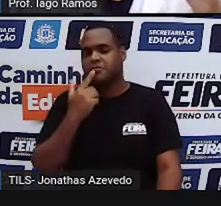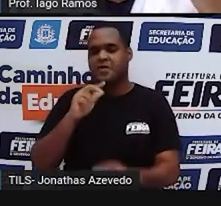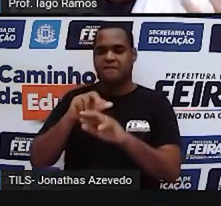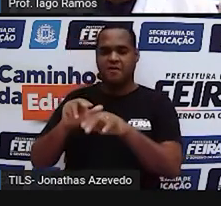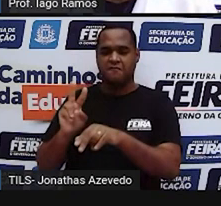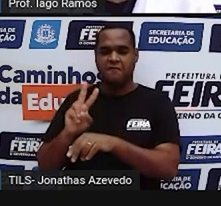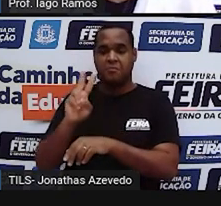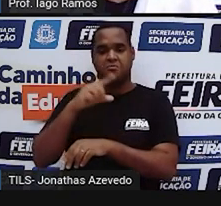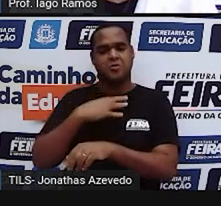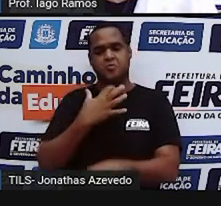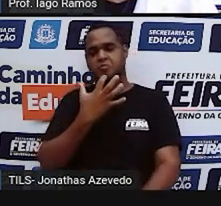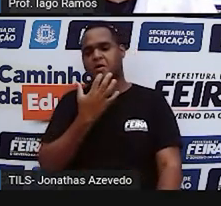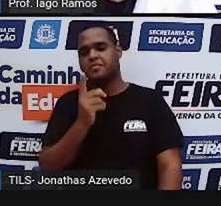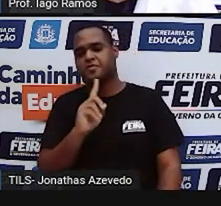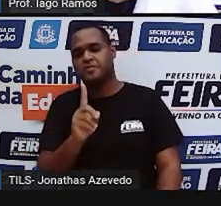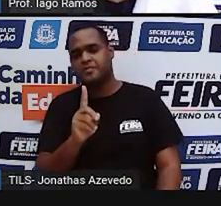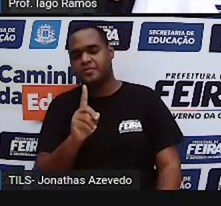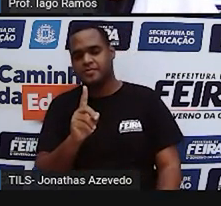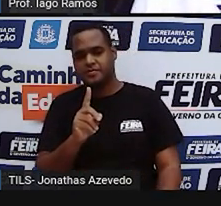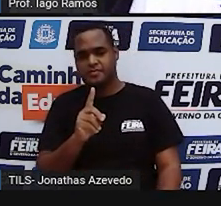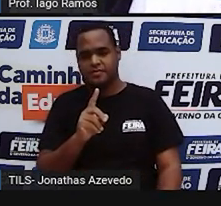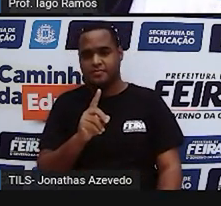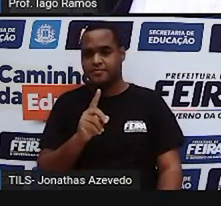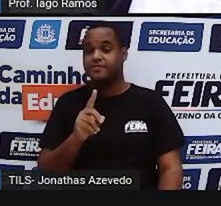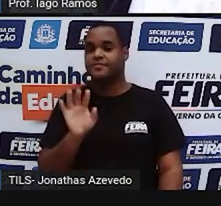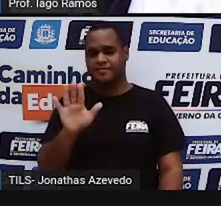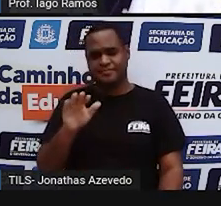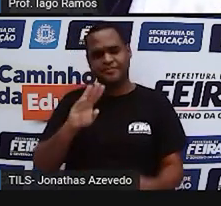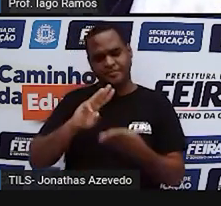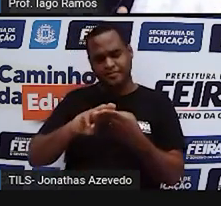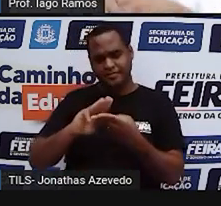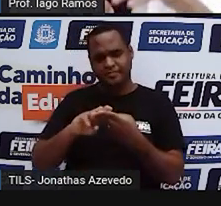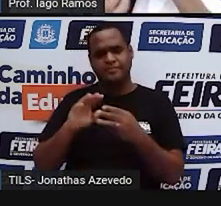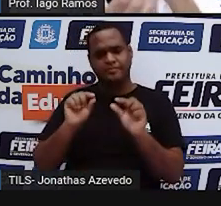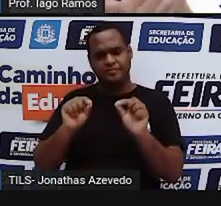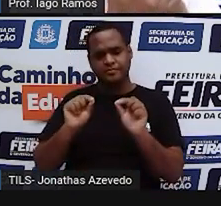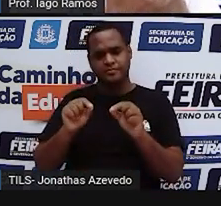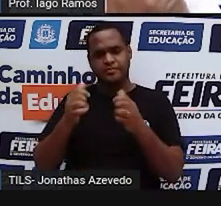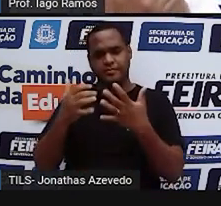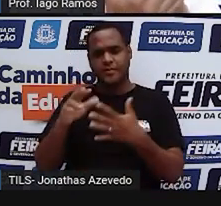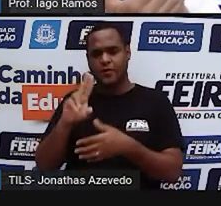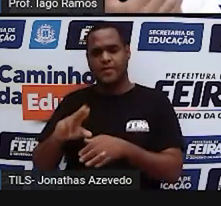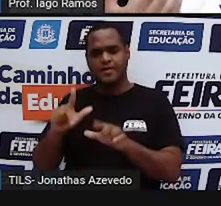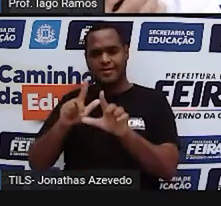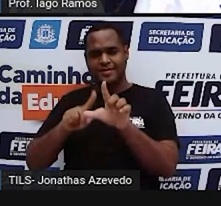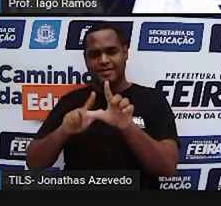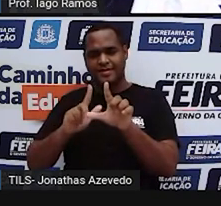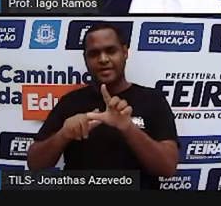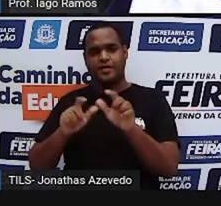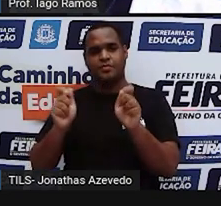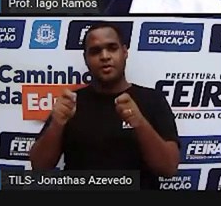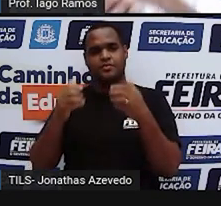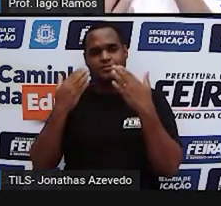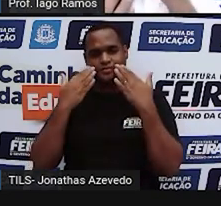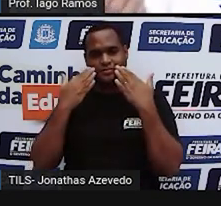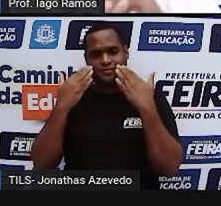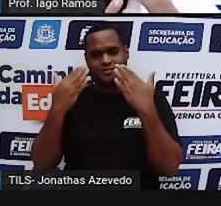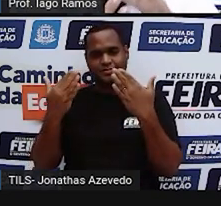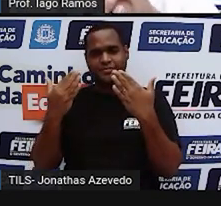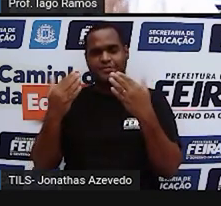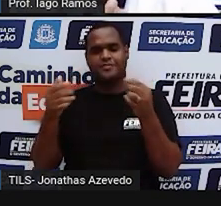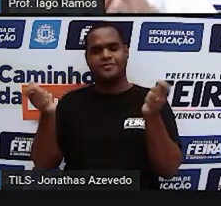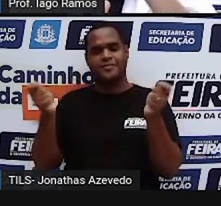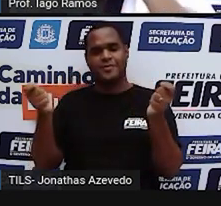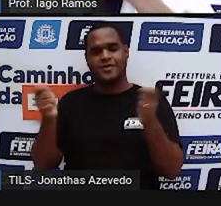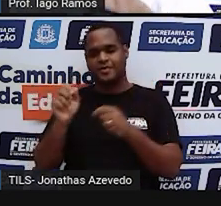valores que a gente não conhece a matemática diz assim ó use letras e no